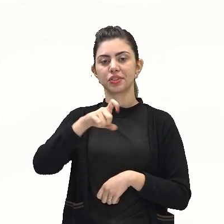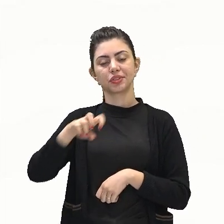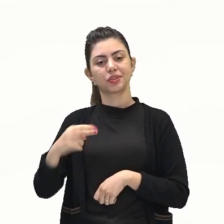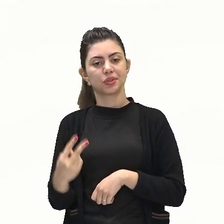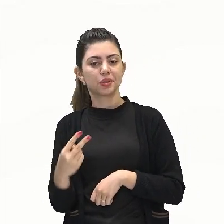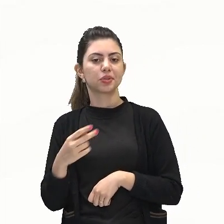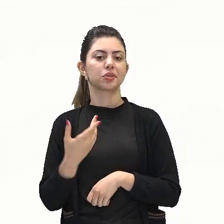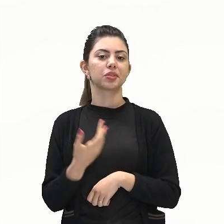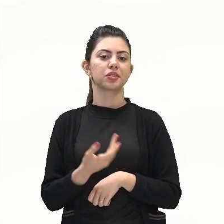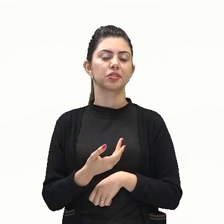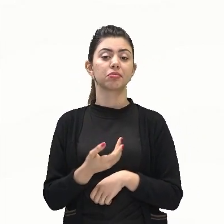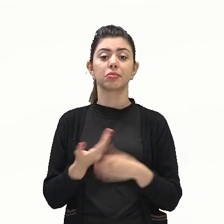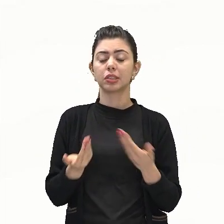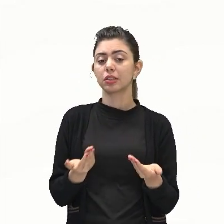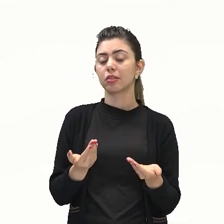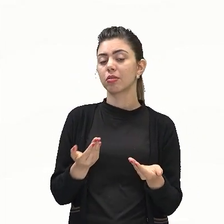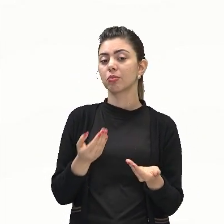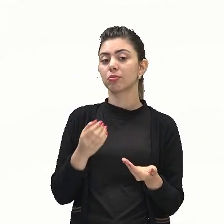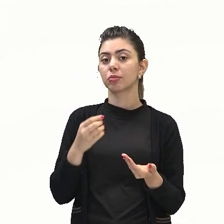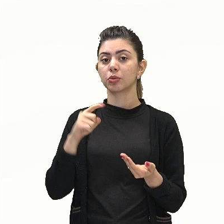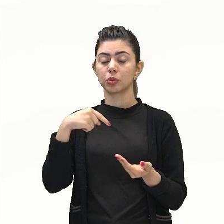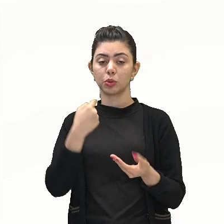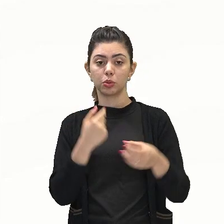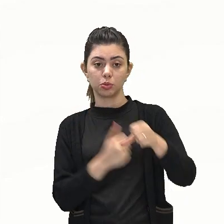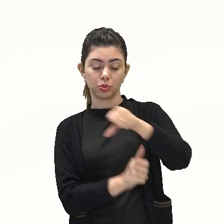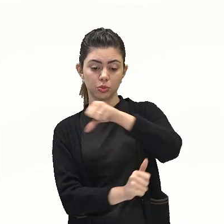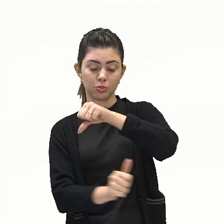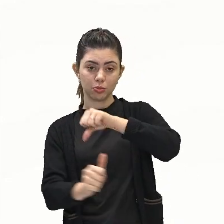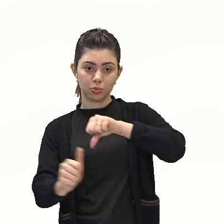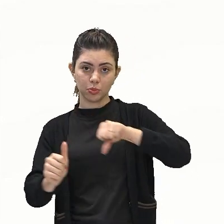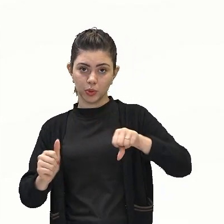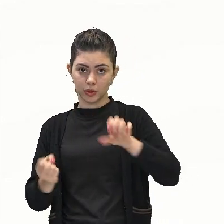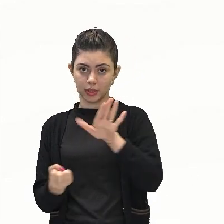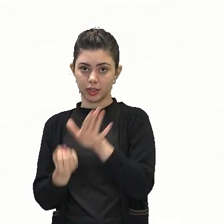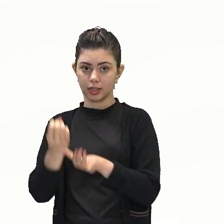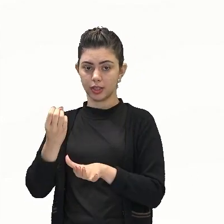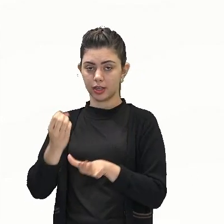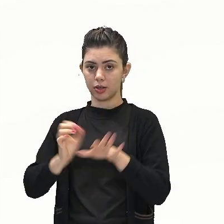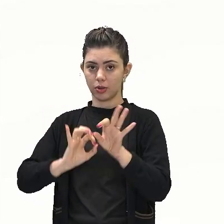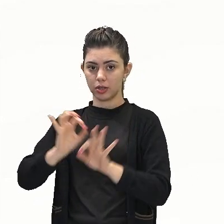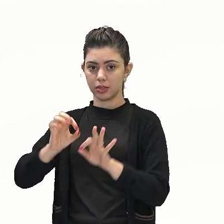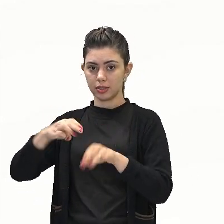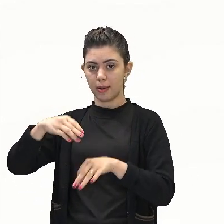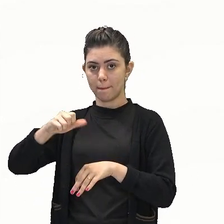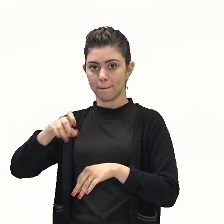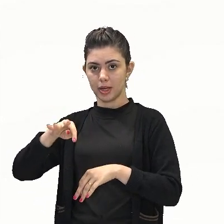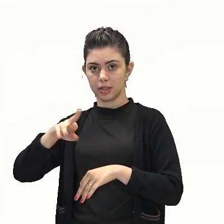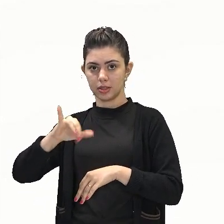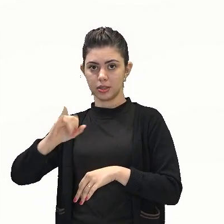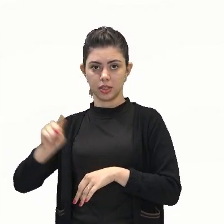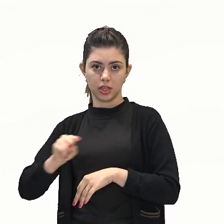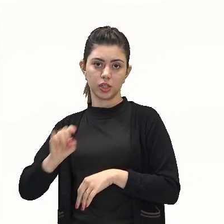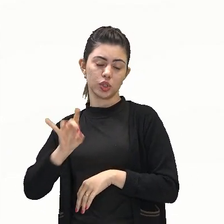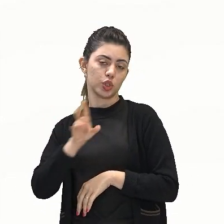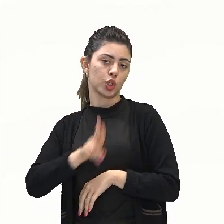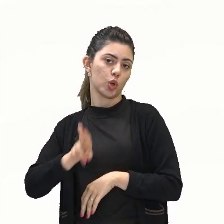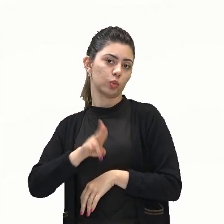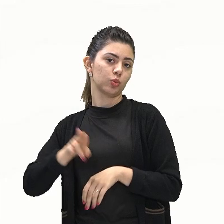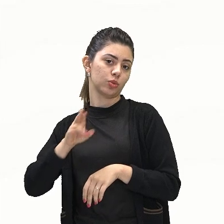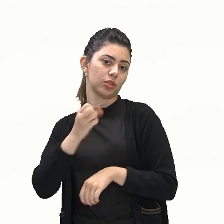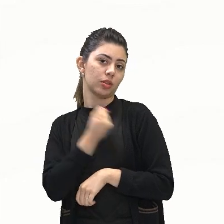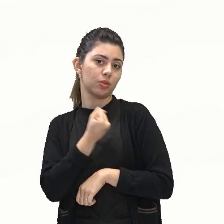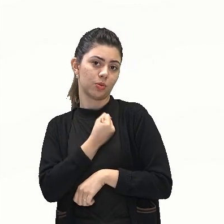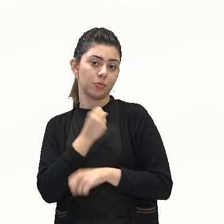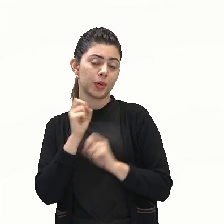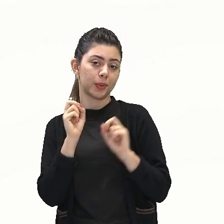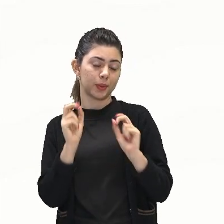x2, ok? Então, aqui, quando a gente vai passar para a matriz, a gente só vai utilizar, por enquanto, os números, tá?